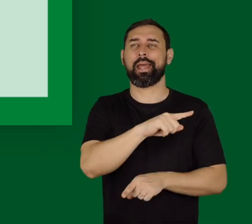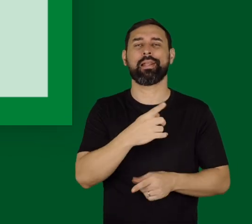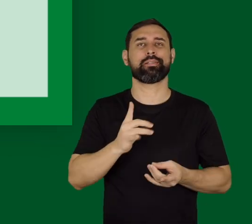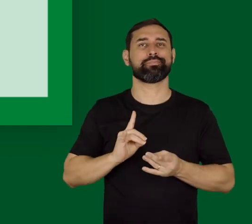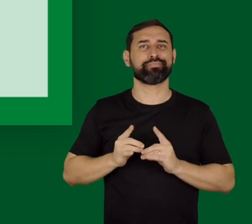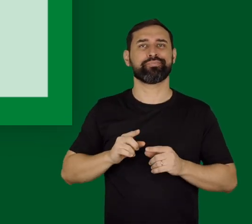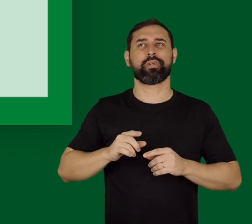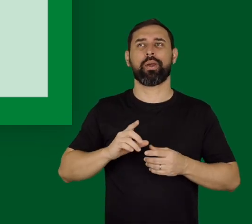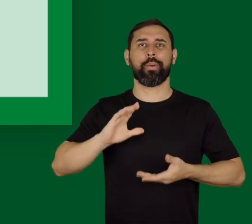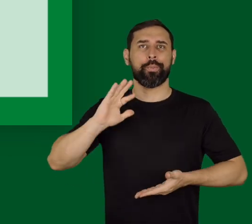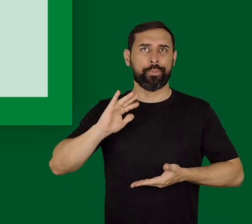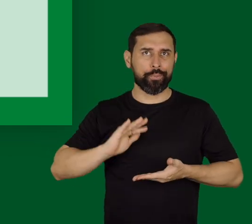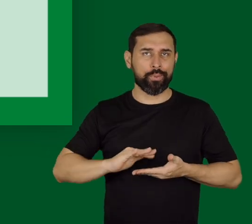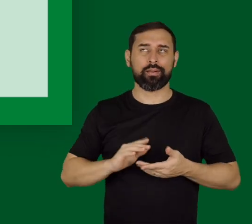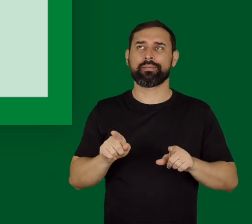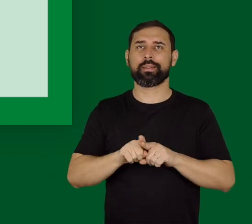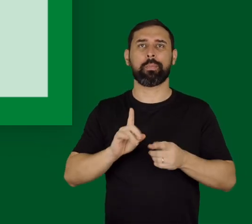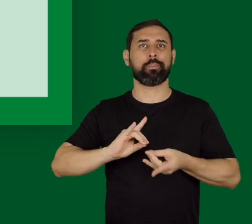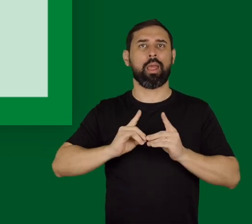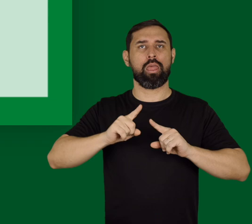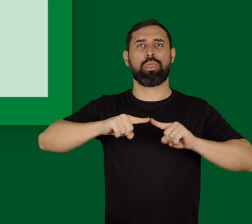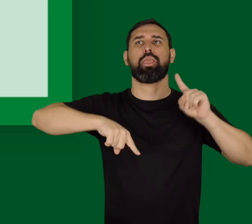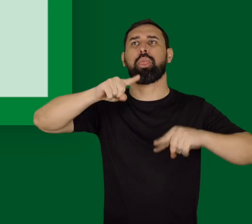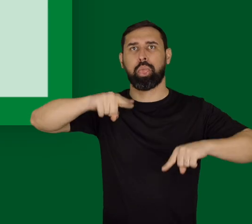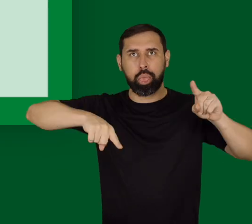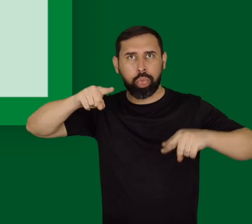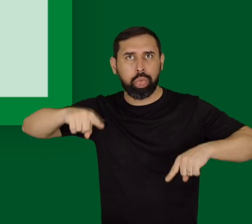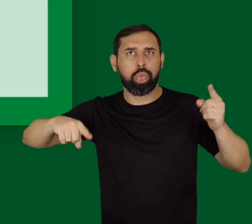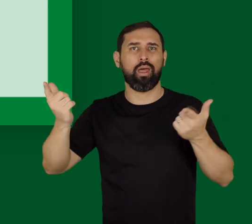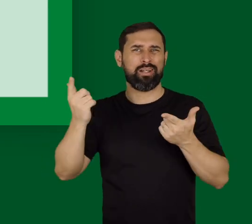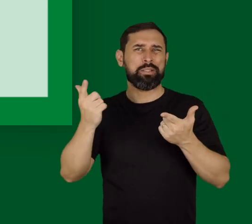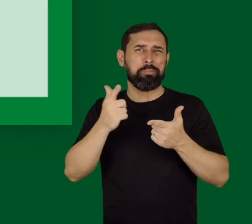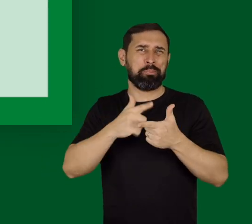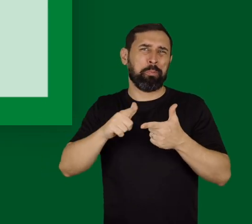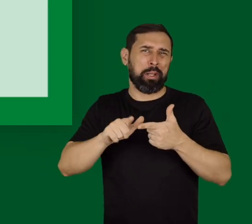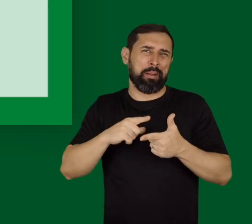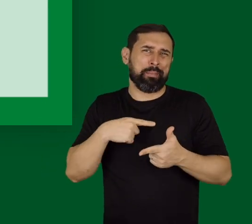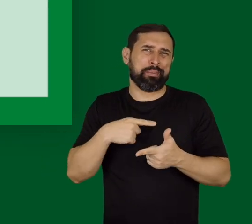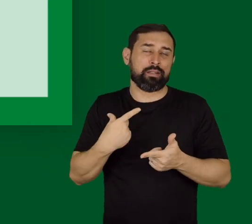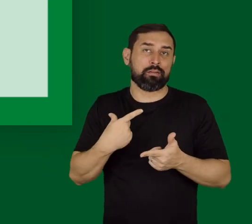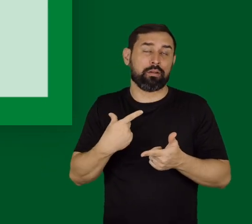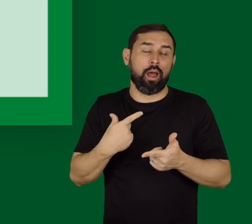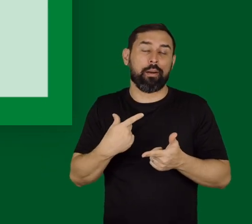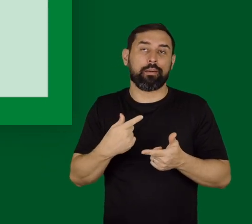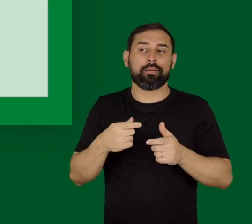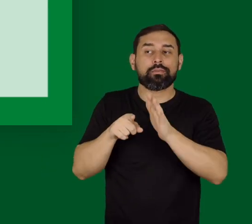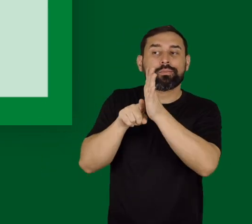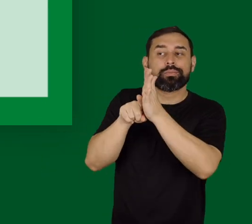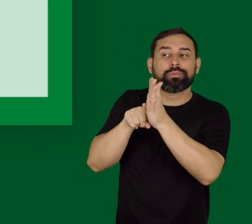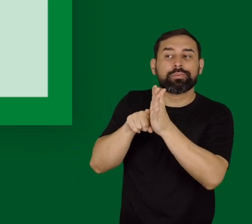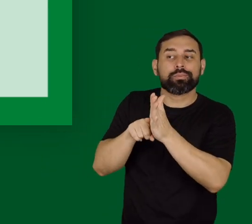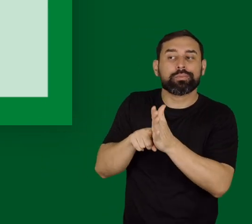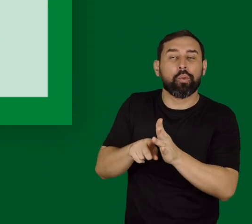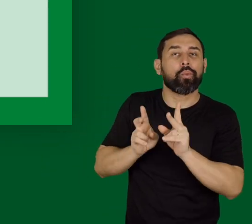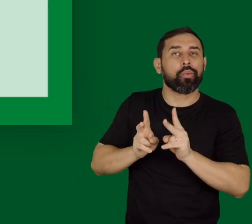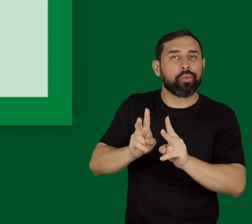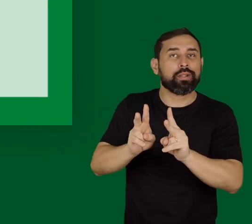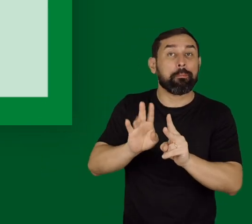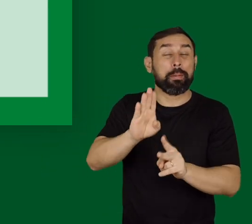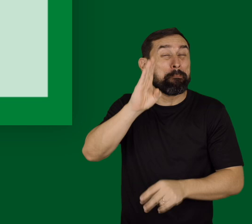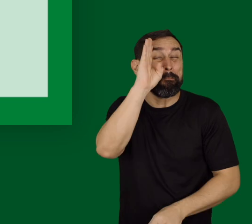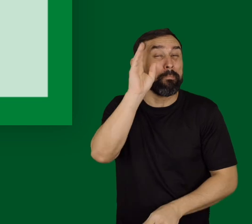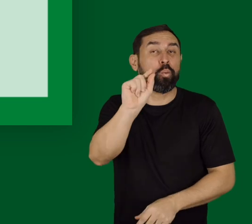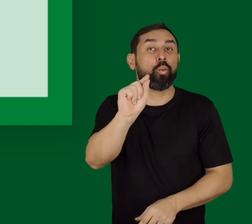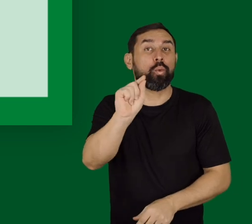ele perde muito eletrólitos, ele pode evoluir com distúrbio hidroeletrolítico e ácido básico e tem que ser visto no decorrer